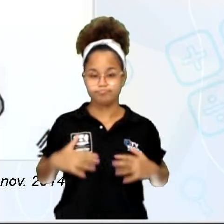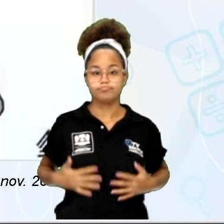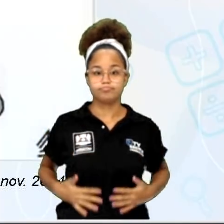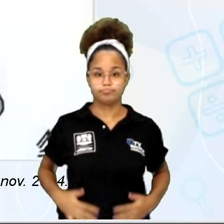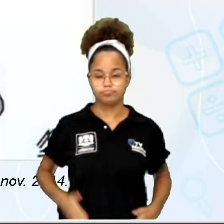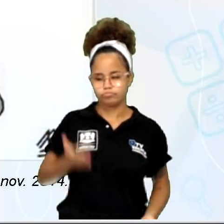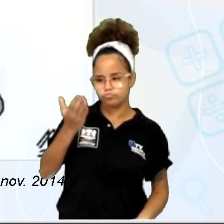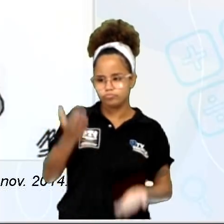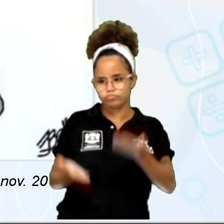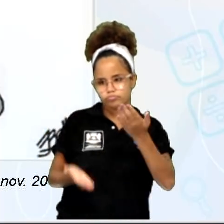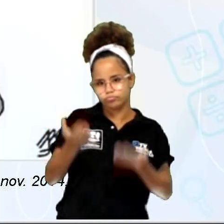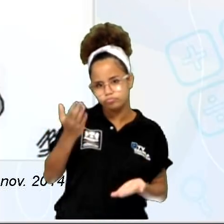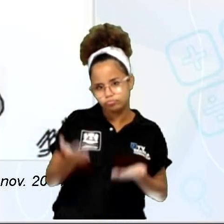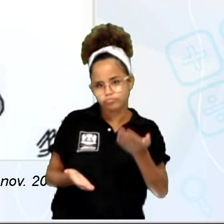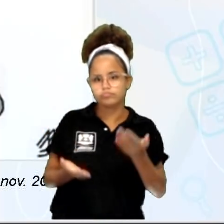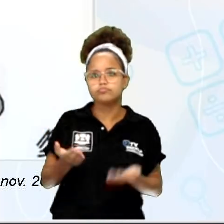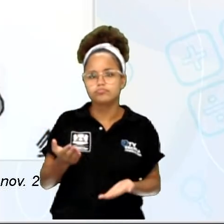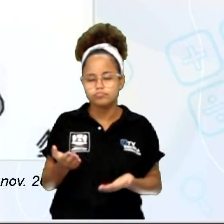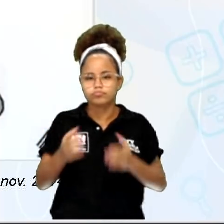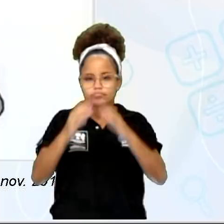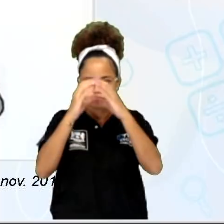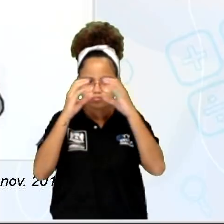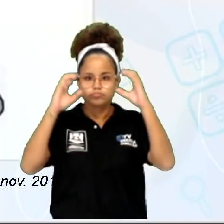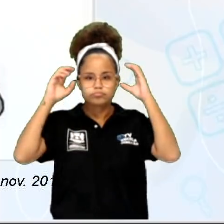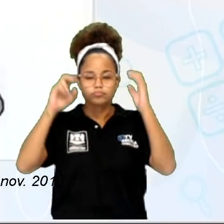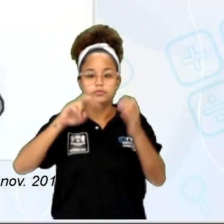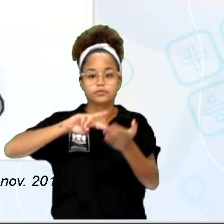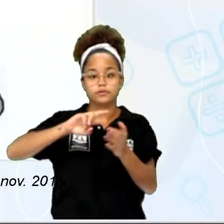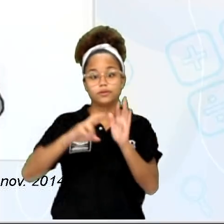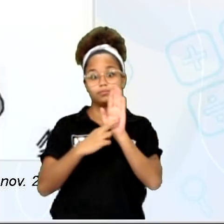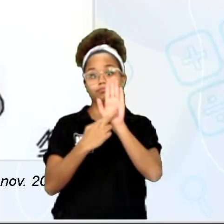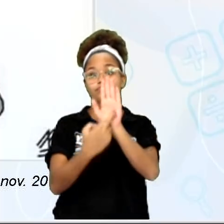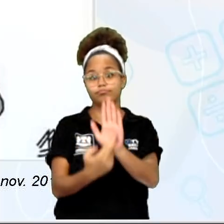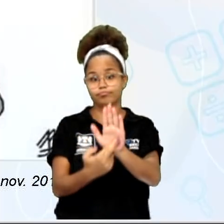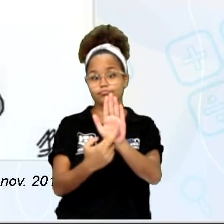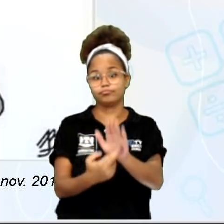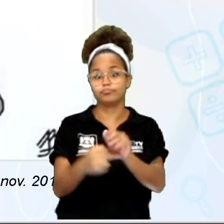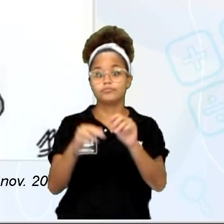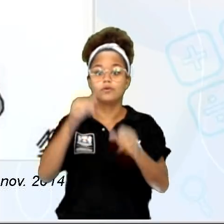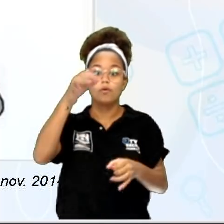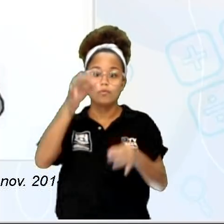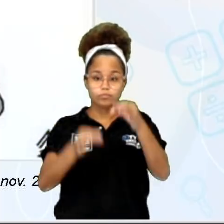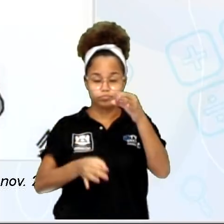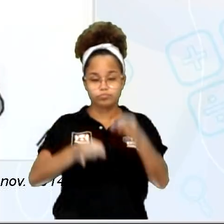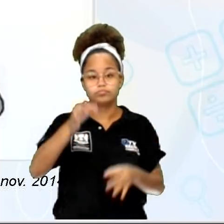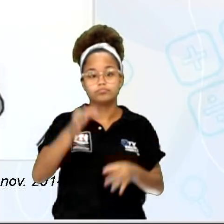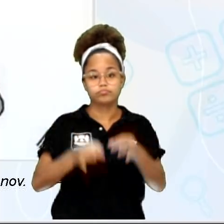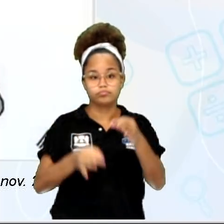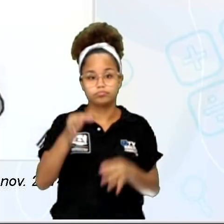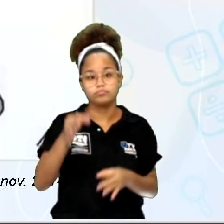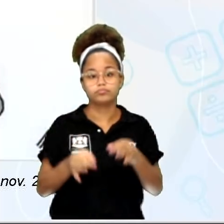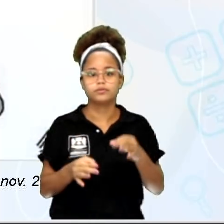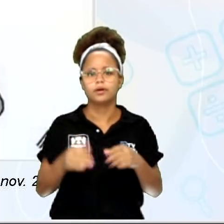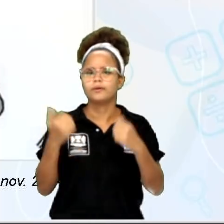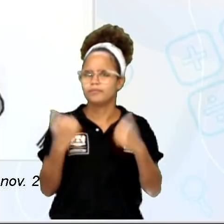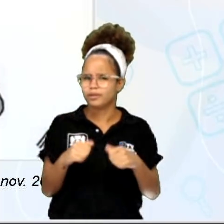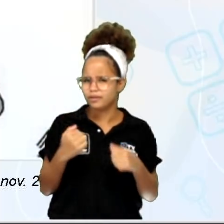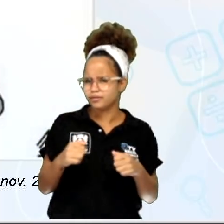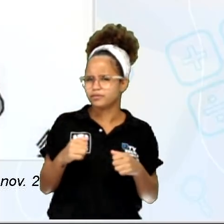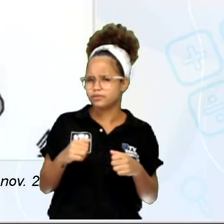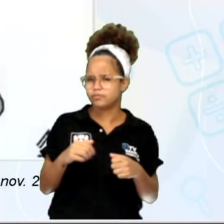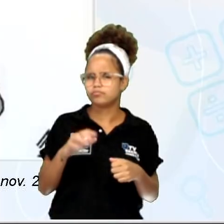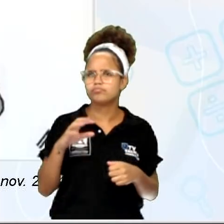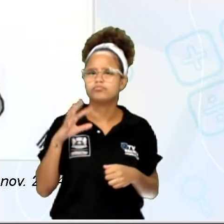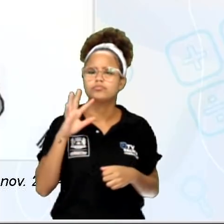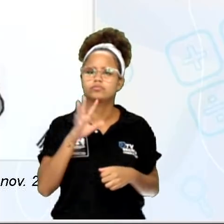a balança na mão e a venda nos olhos, ela representa quem? A justiça. O fera aí, ó, tem que ter conhecimento de mundo. Se